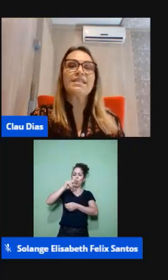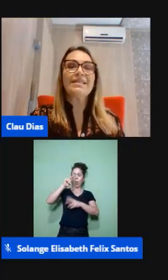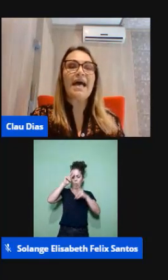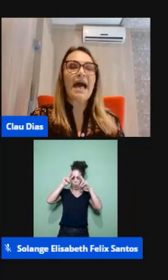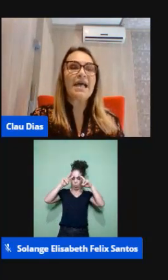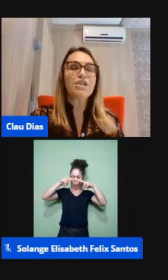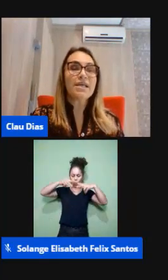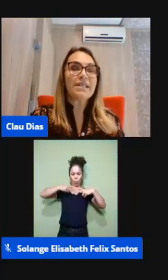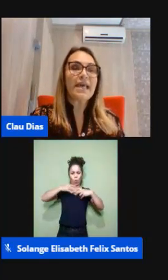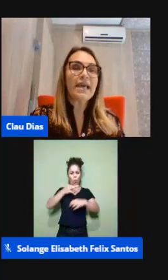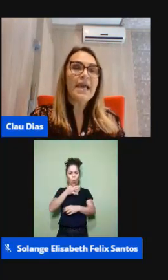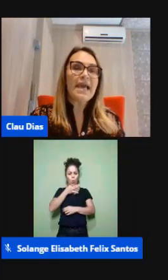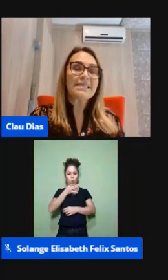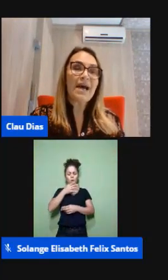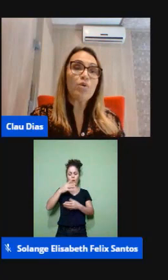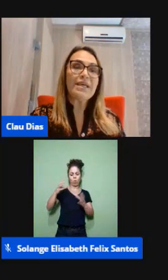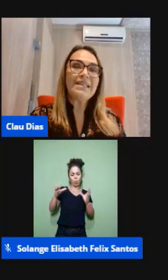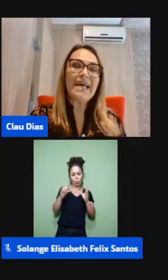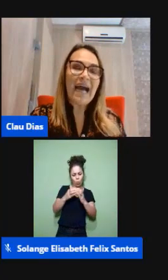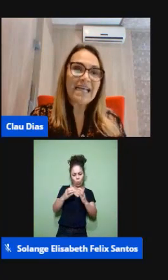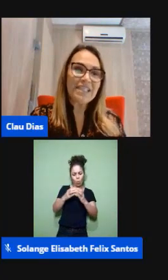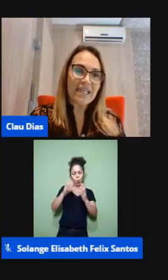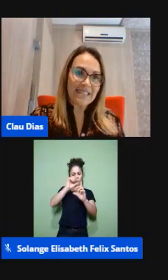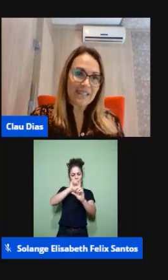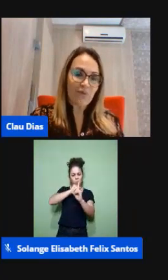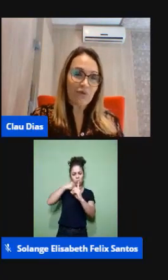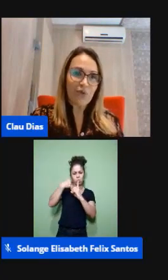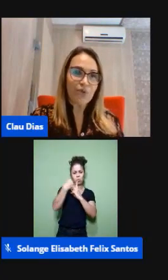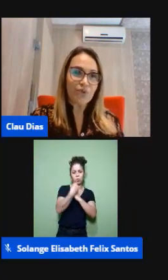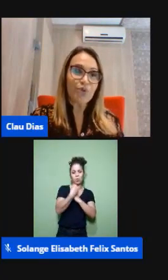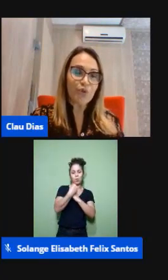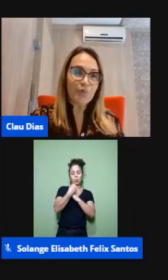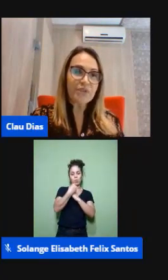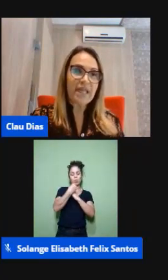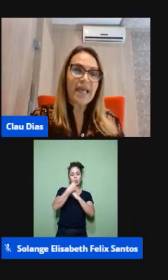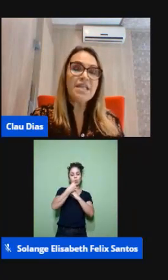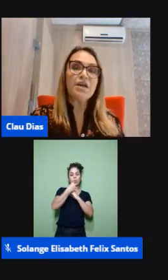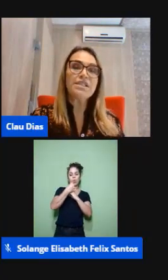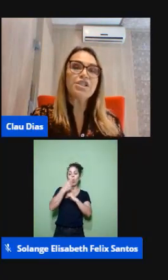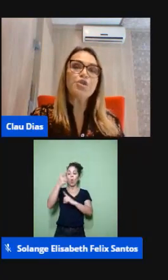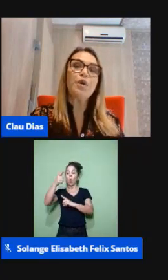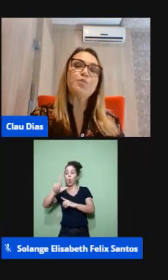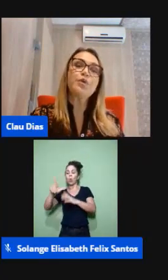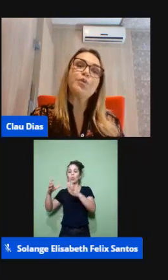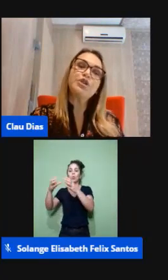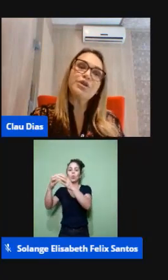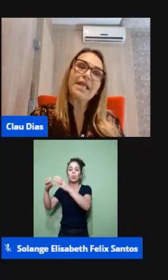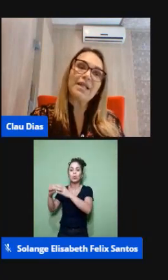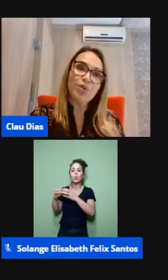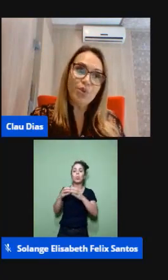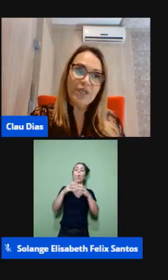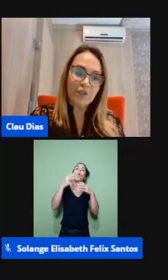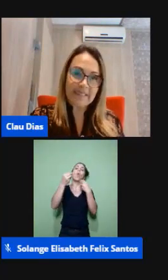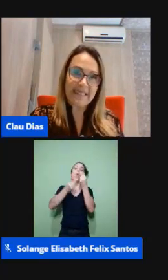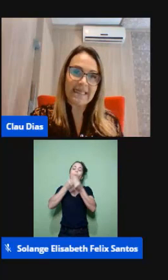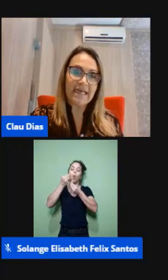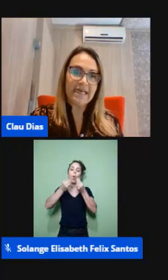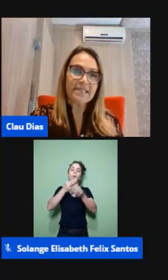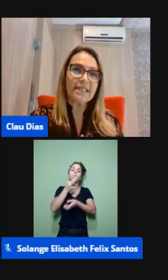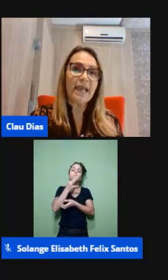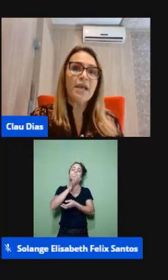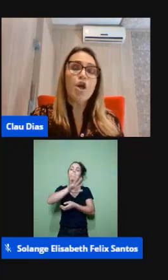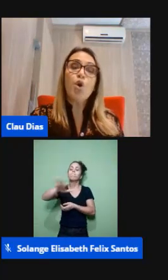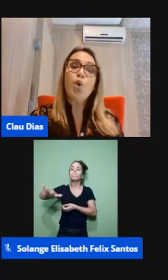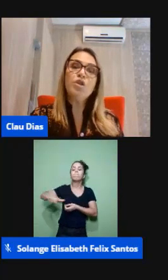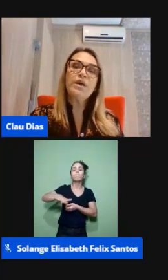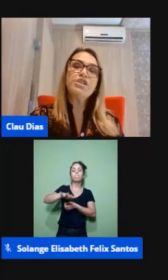Da sociedade, né? Essa alteridade em relação aos outros grupos, né? Então, assim, a gente pode proporcionar tudo isso para essa